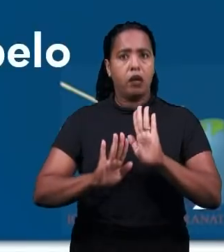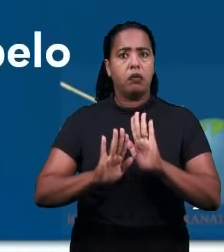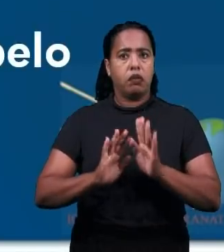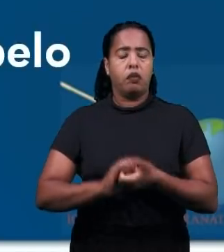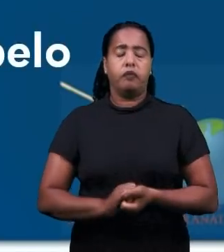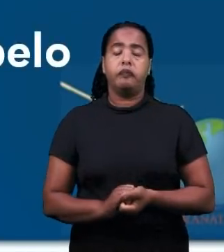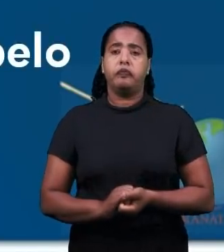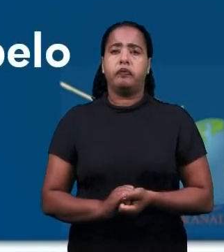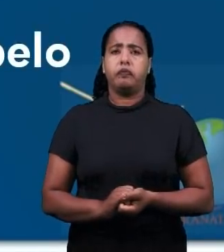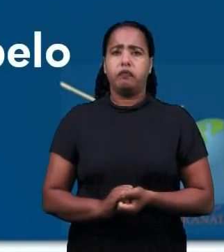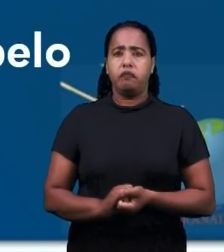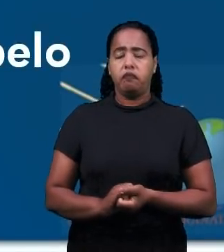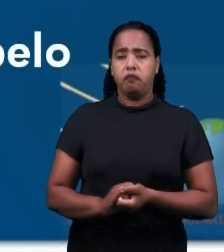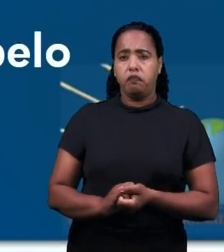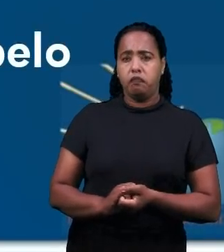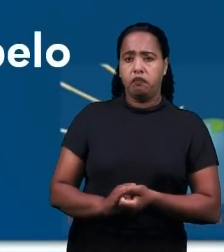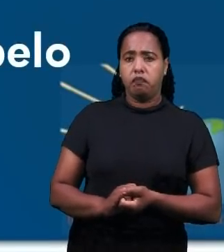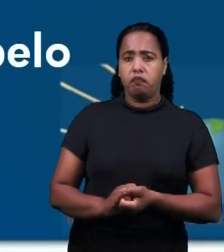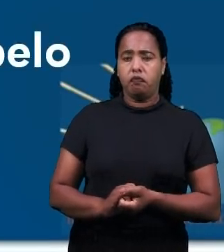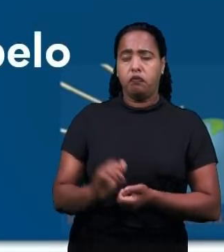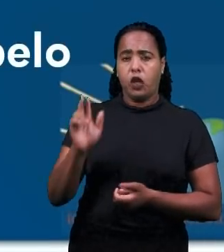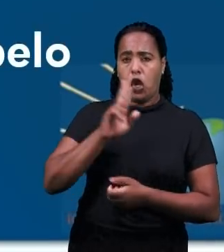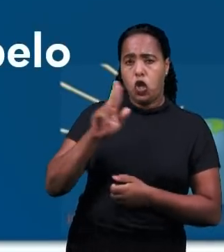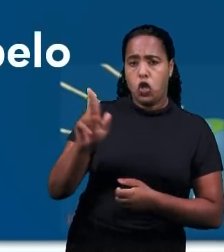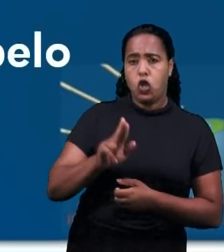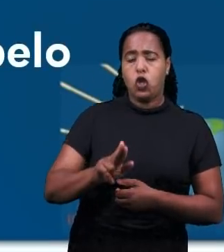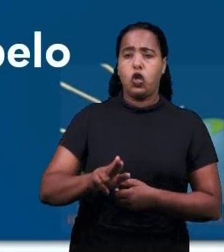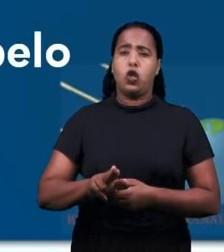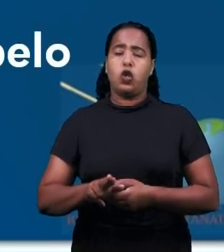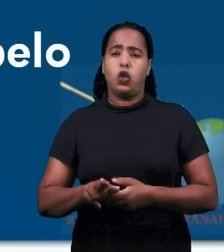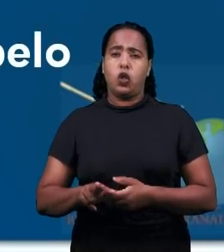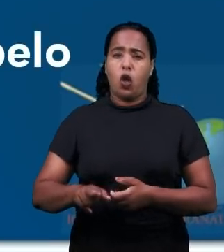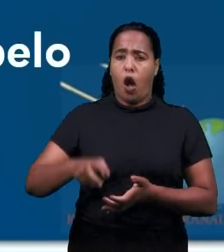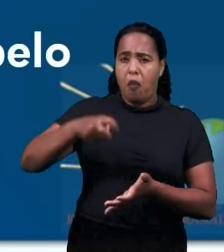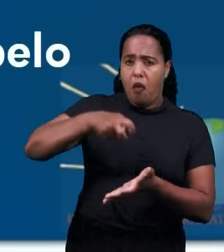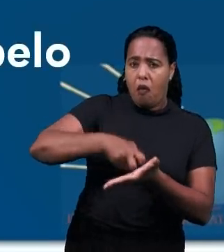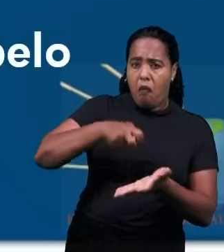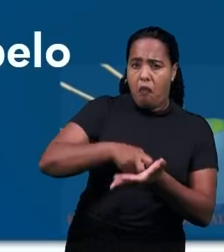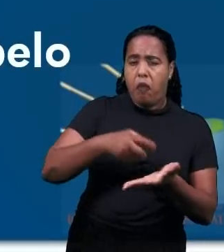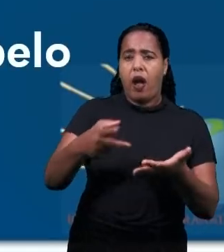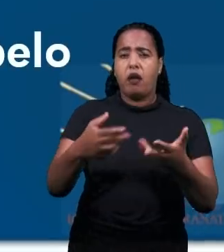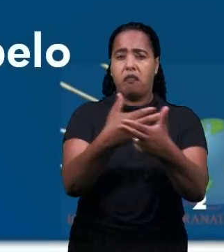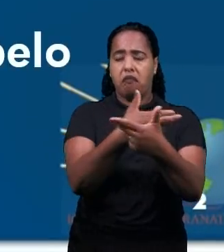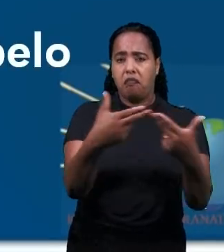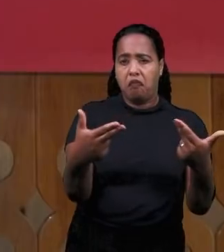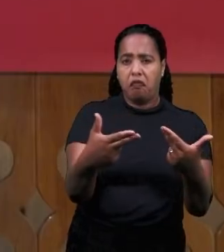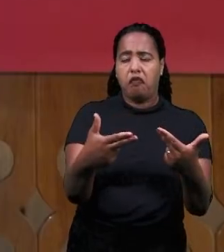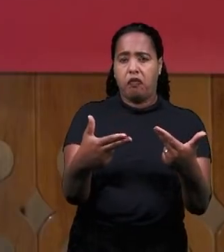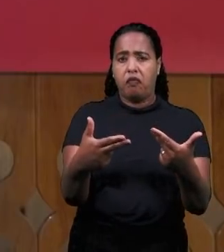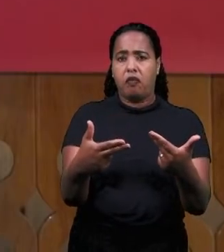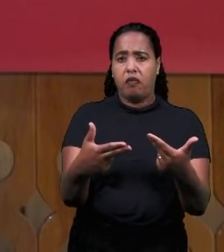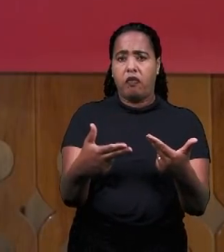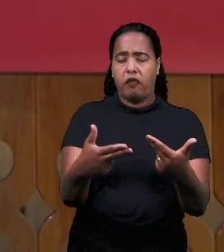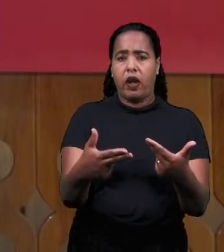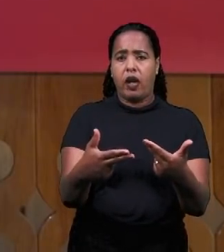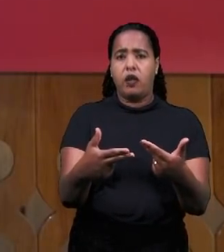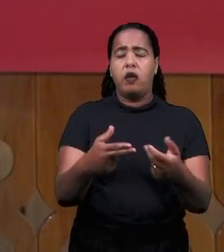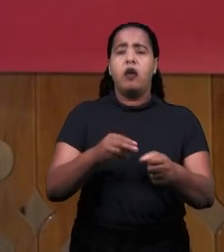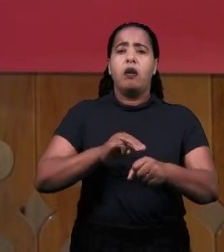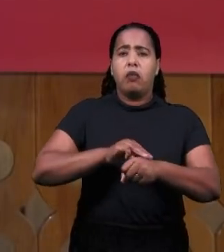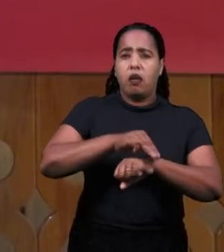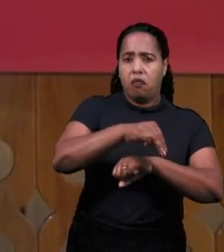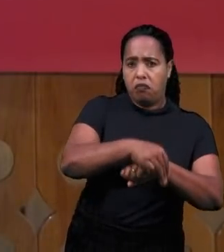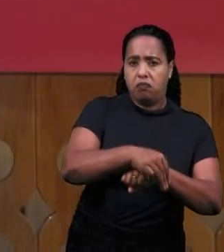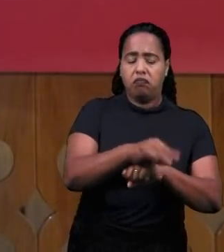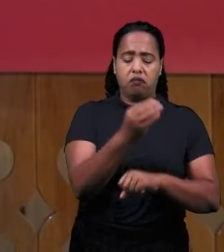Os nomes e pragas gerenciadas, nutridas pelo Ministério da Iniquidade, aquelas coisas todas que todo mundo sabe. Pensa mais, só queria